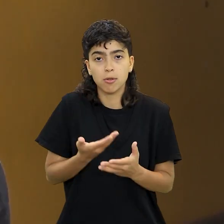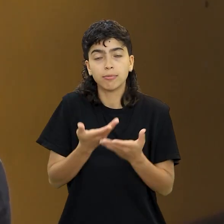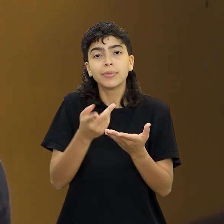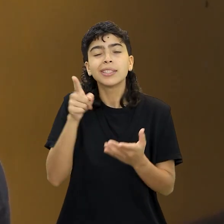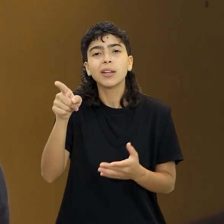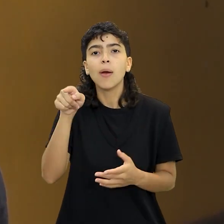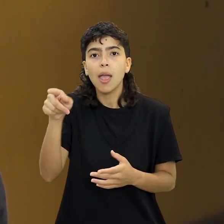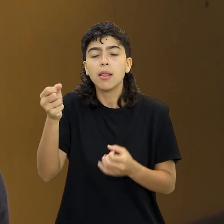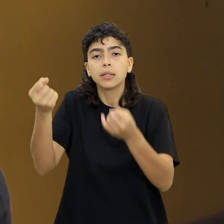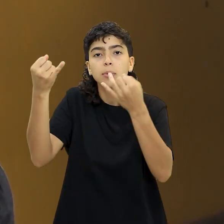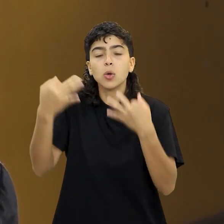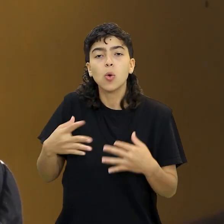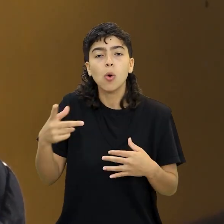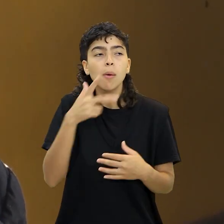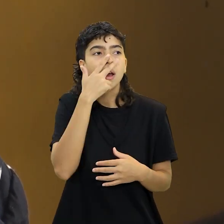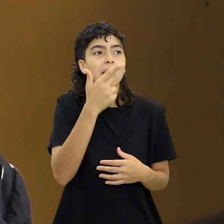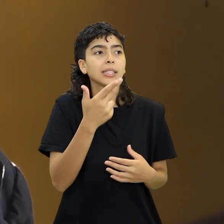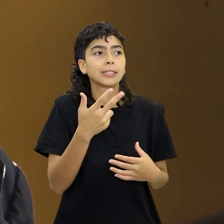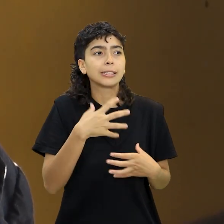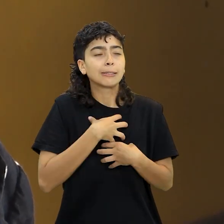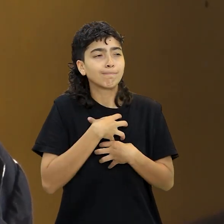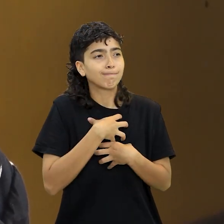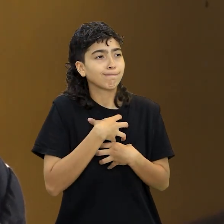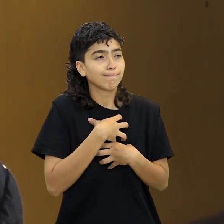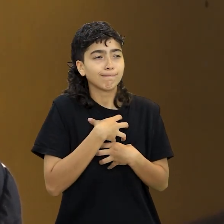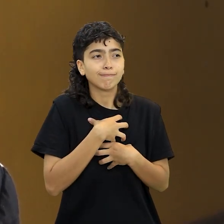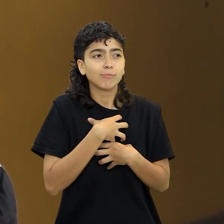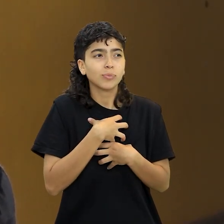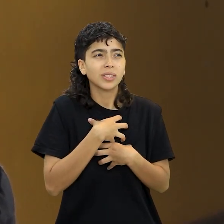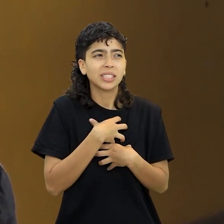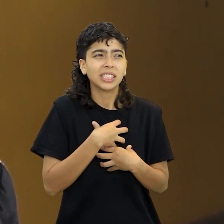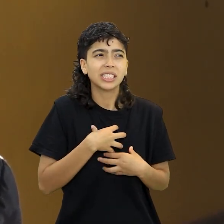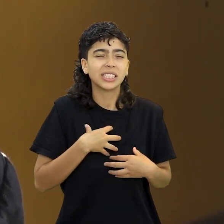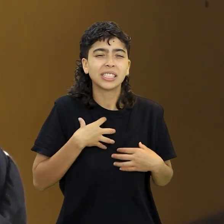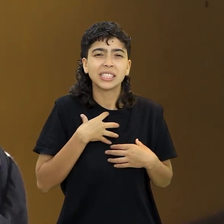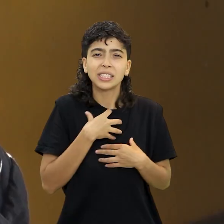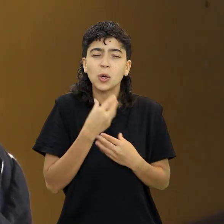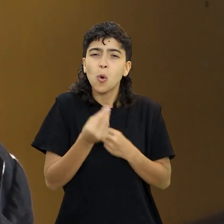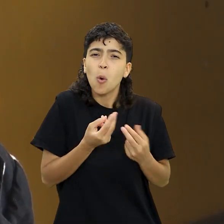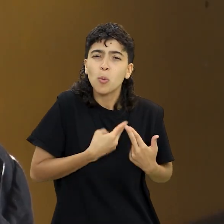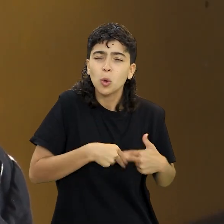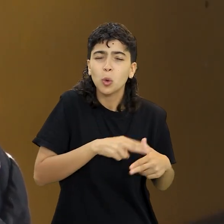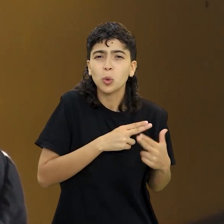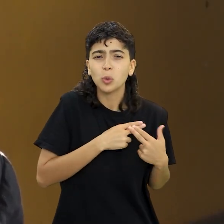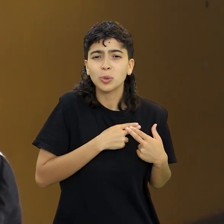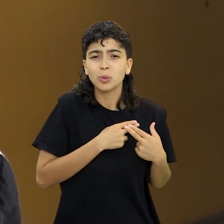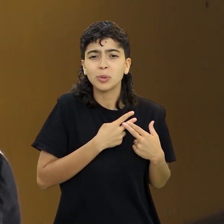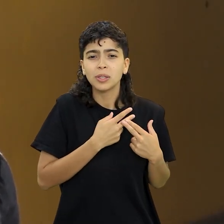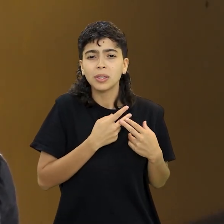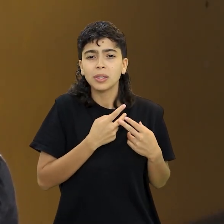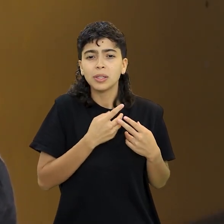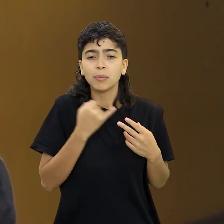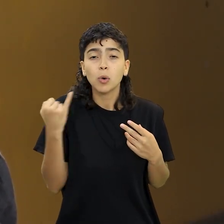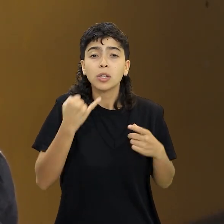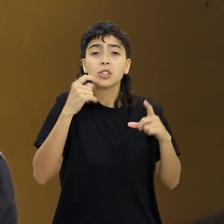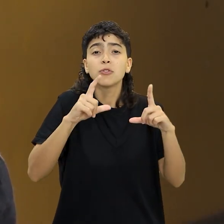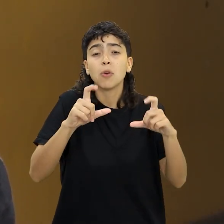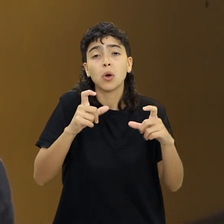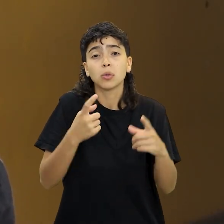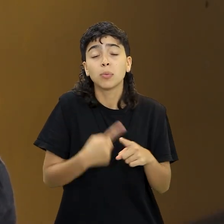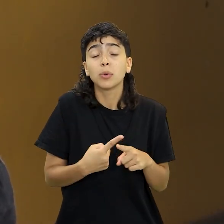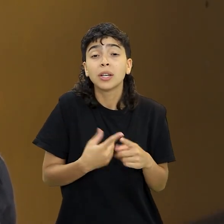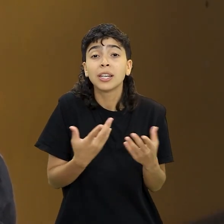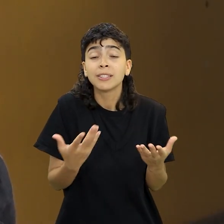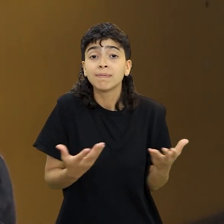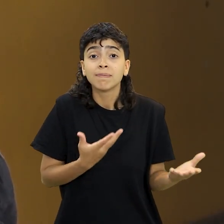para ela a possibilidade do filho recém-falecido tirar uma foto dele. E que